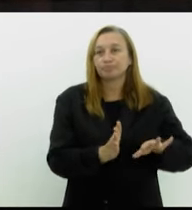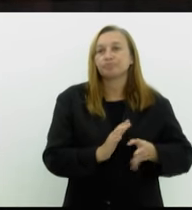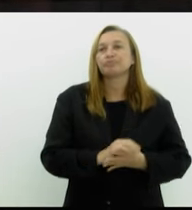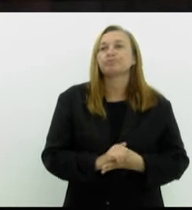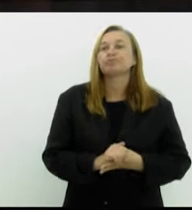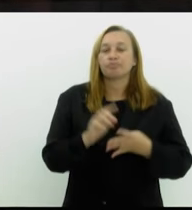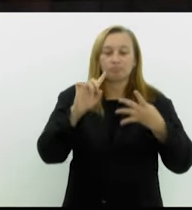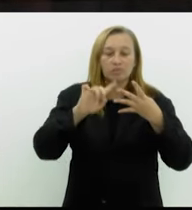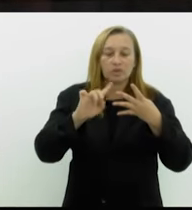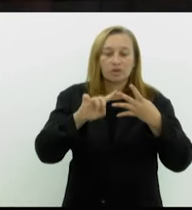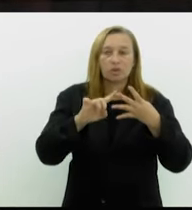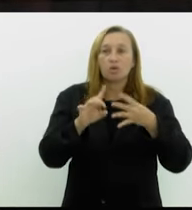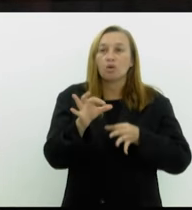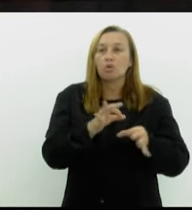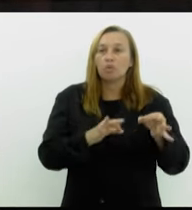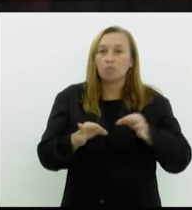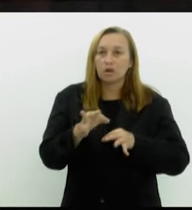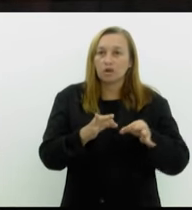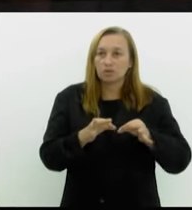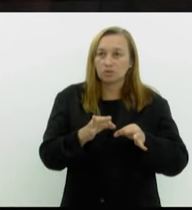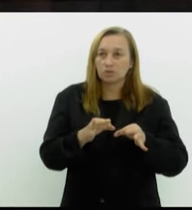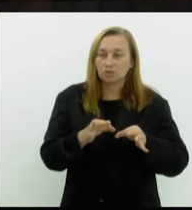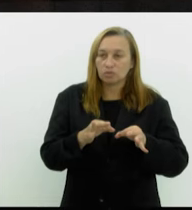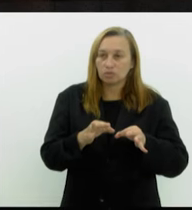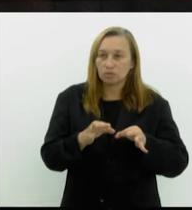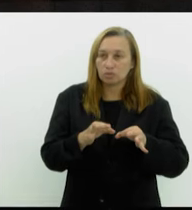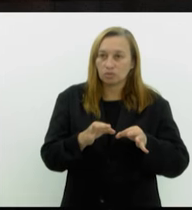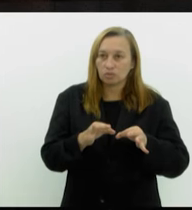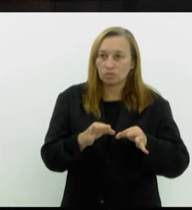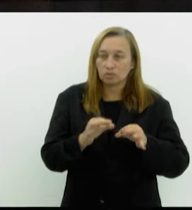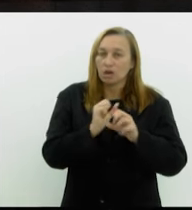O plano plurianual, que se arrima